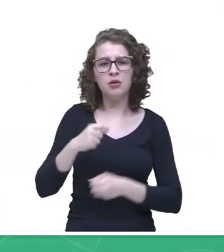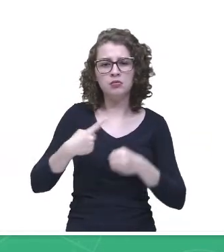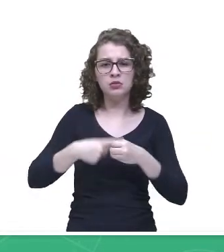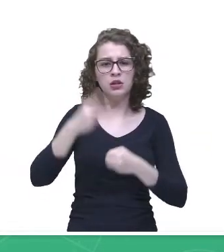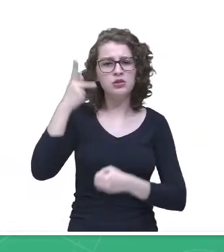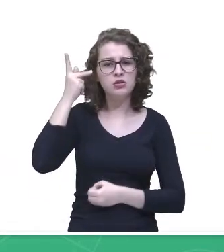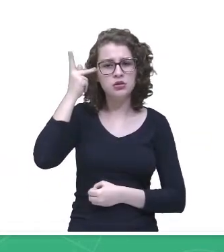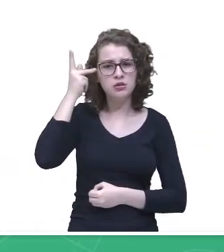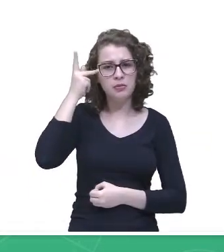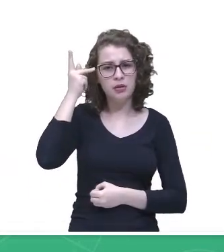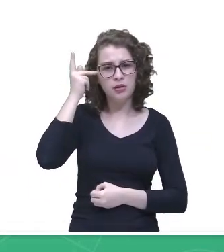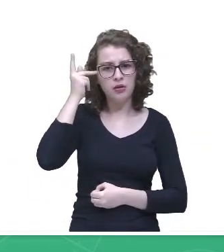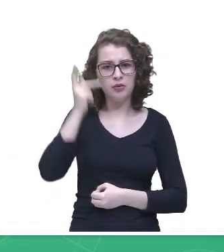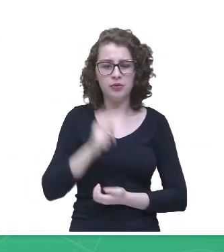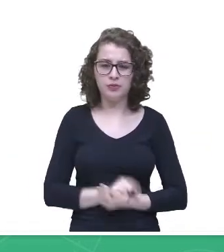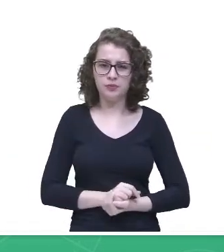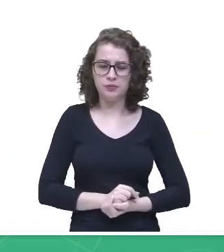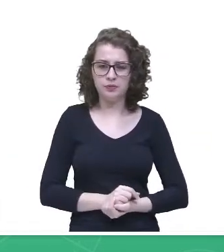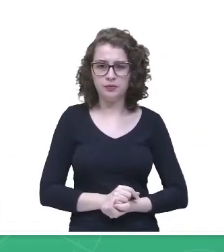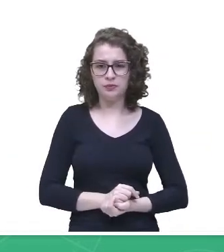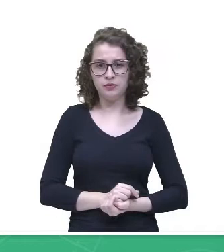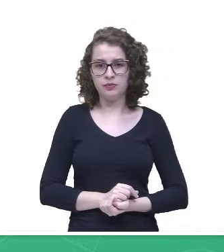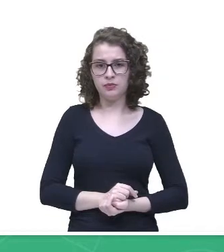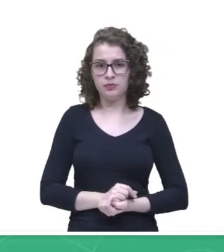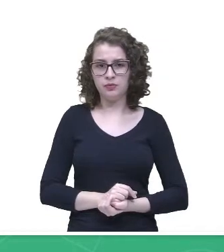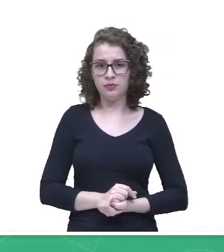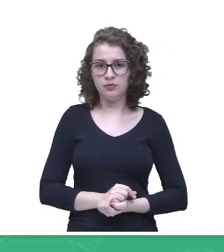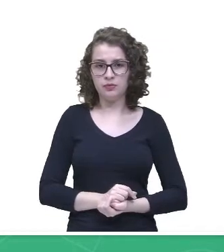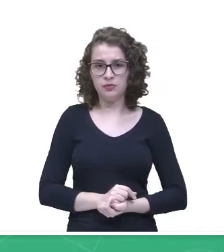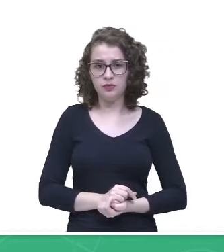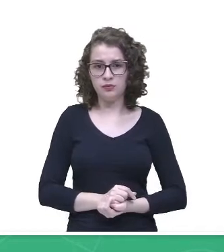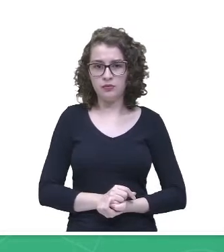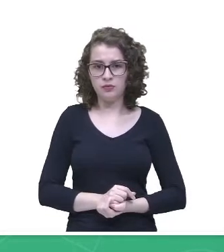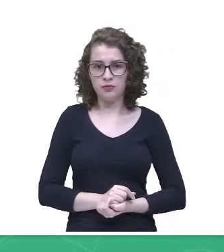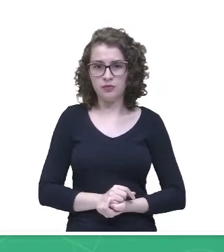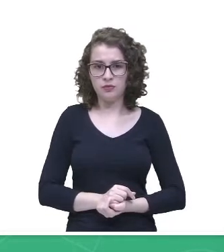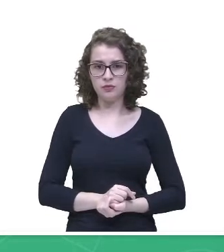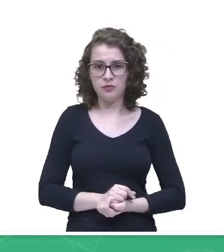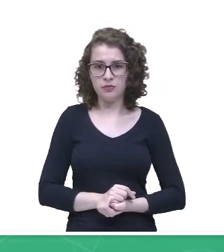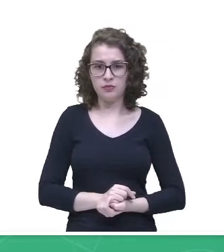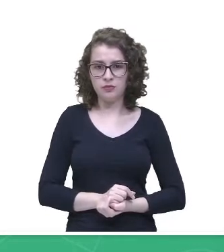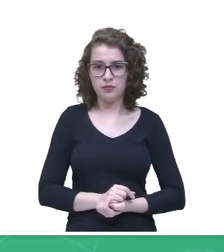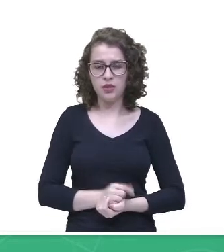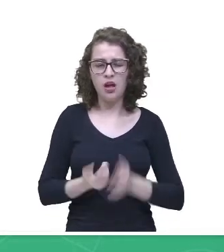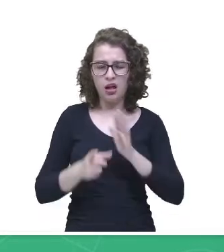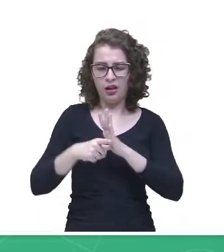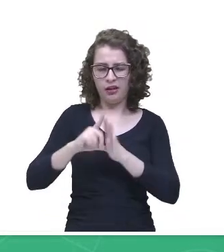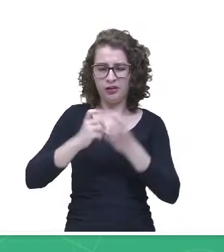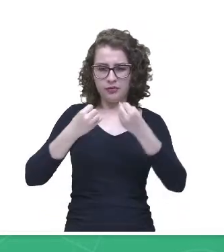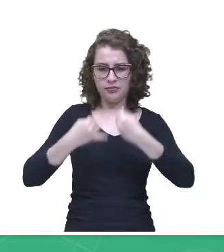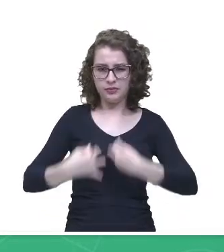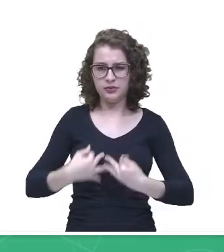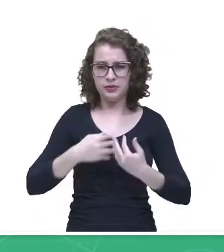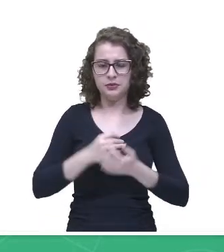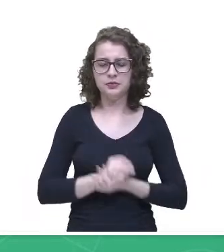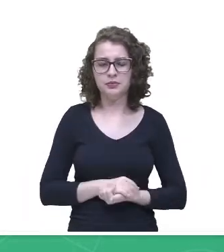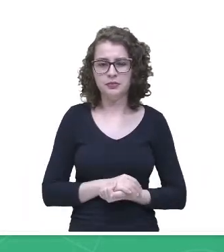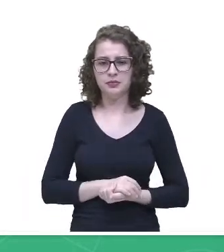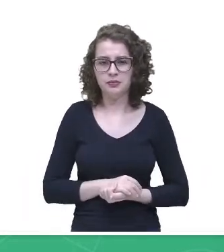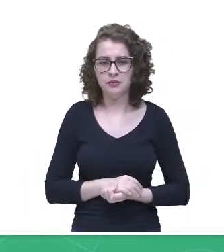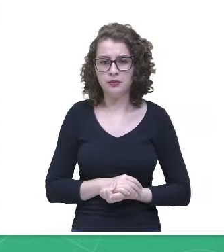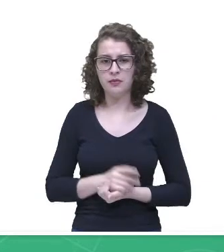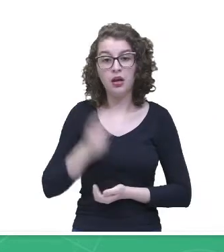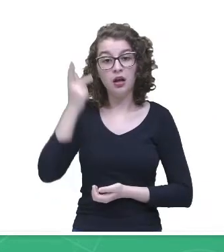aqui no Brasil, que foi justamente a cidade que eu falei ali no início da aula, né, que